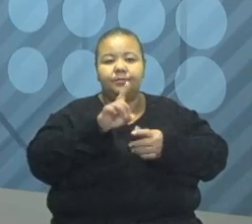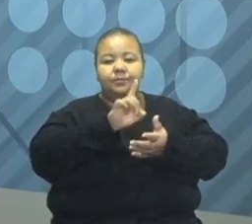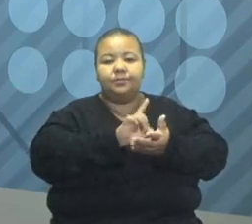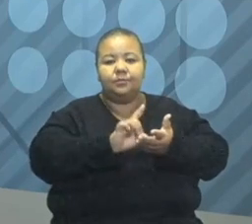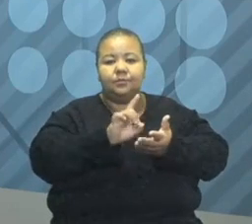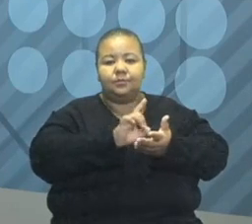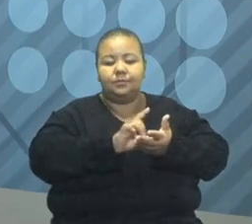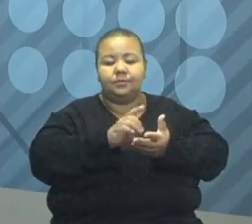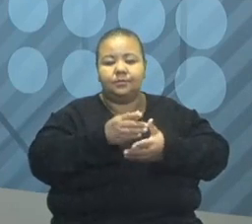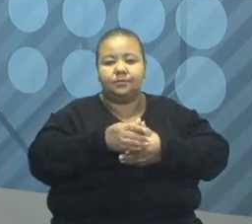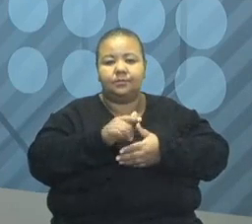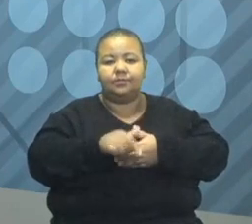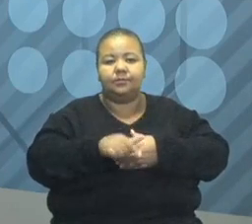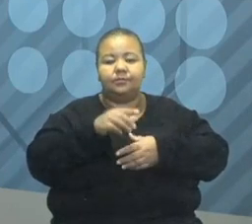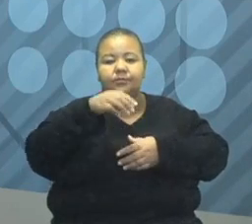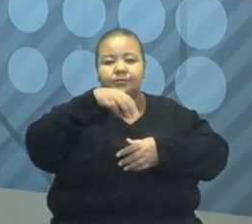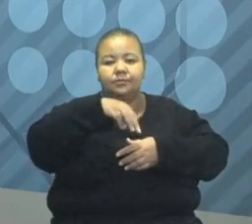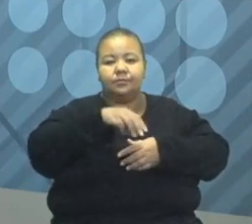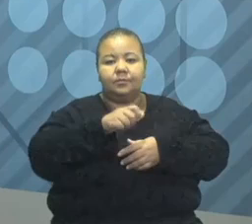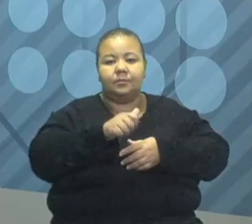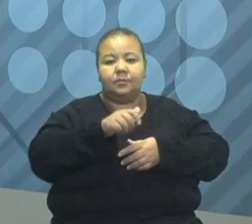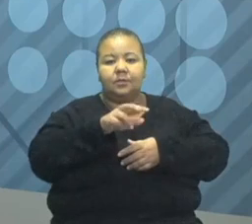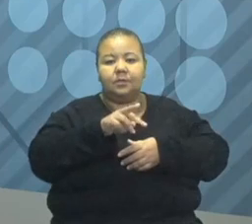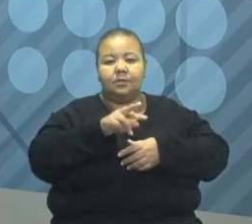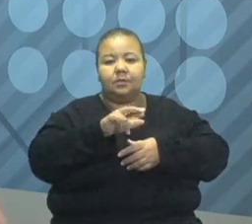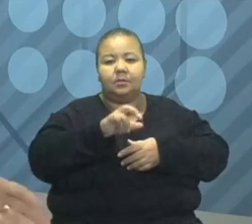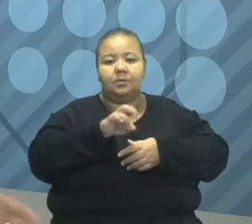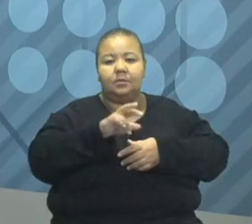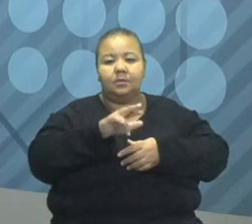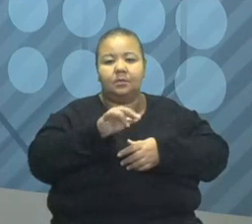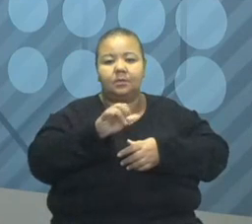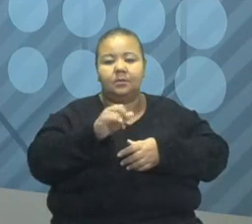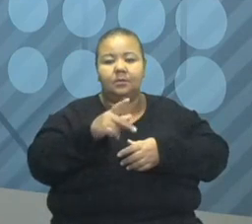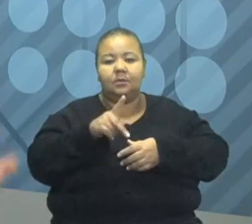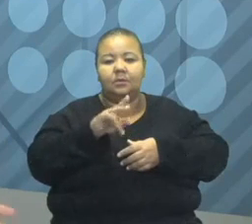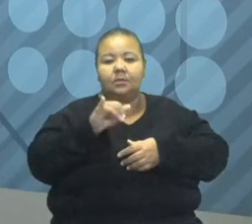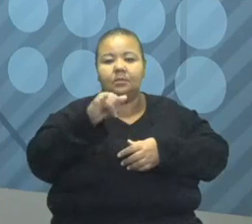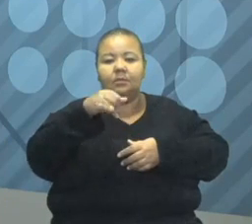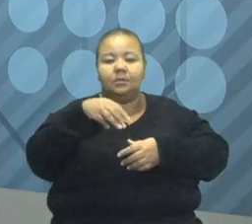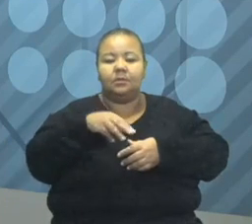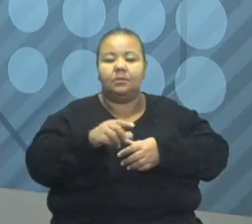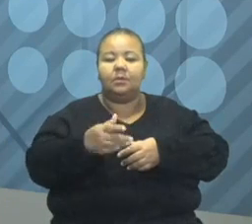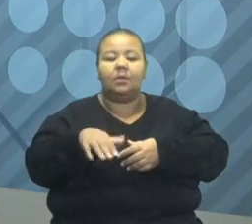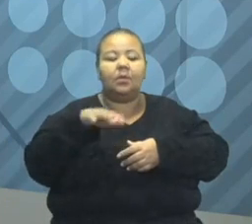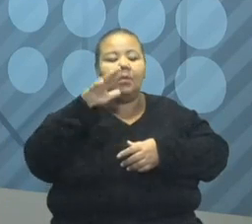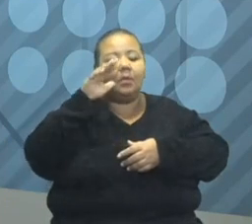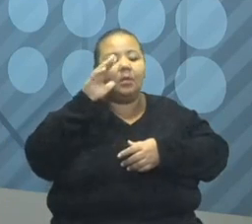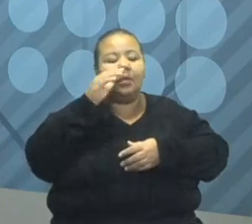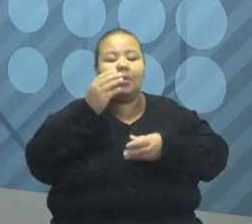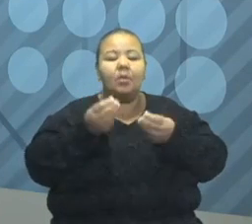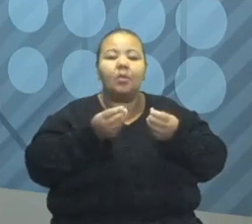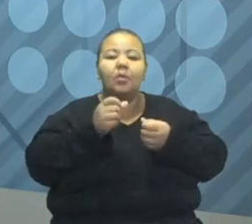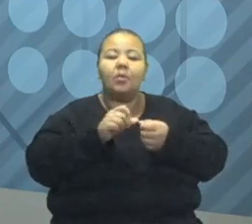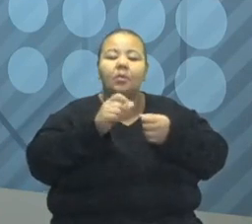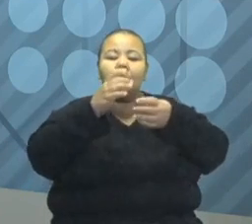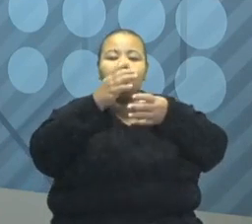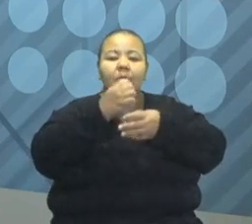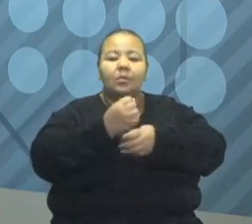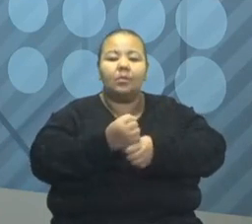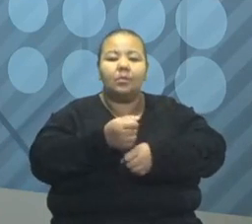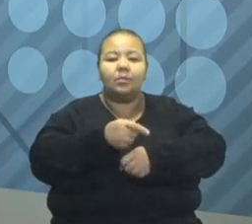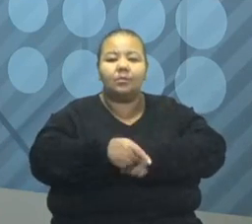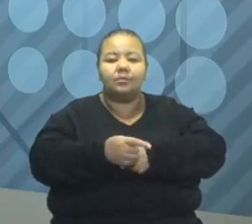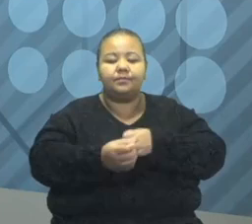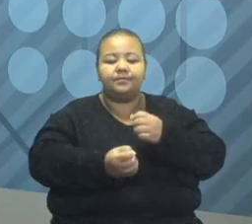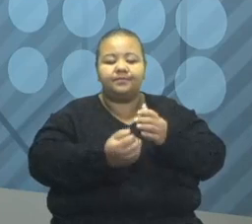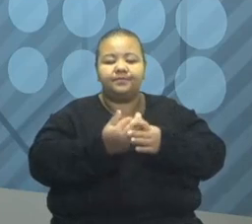despesas, com a matéria-prima, com o pessoal. Como a gente vai analisar esses custos totais nessa